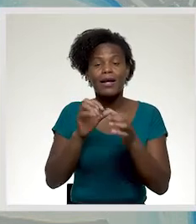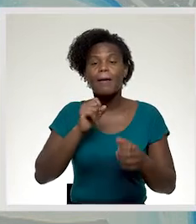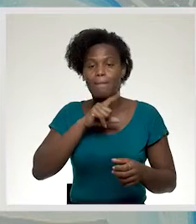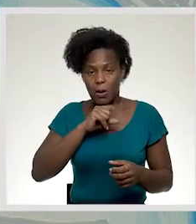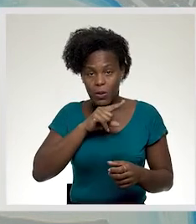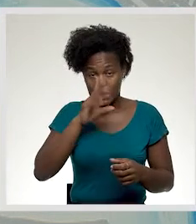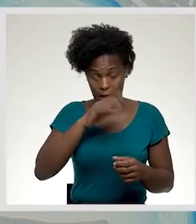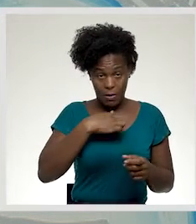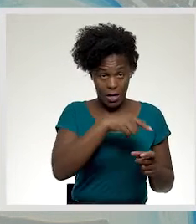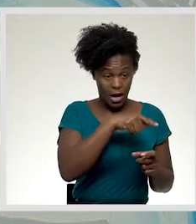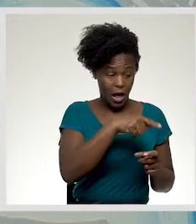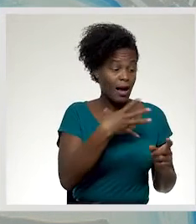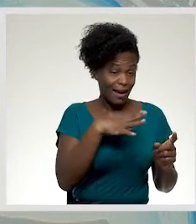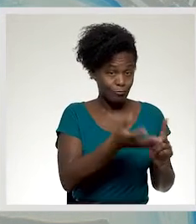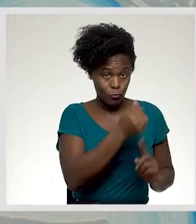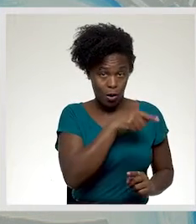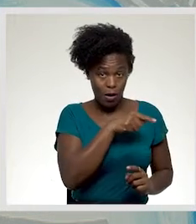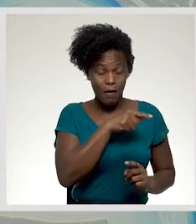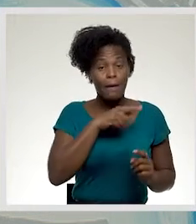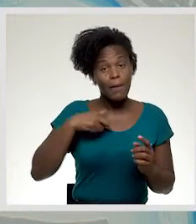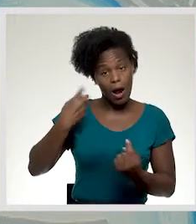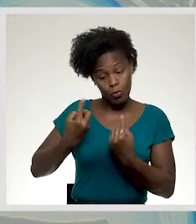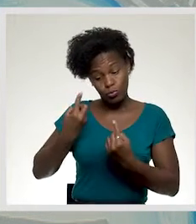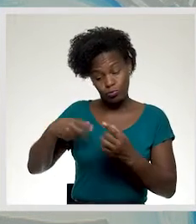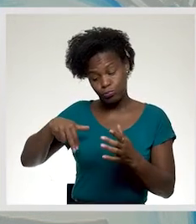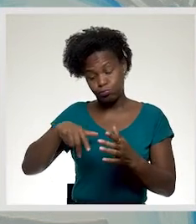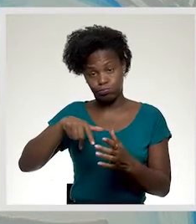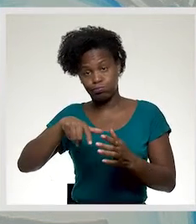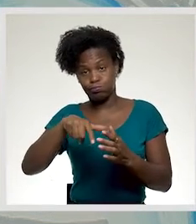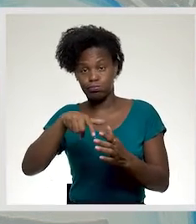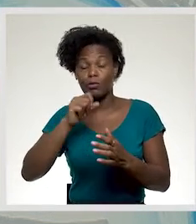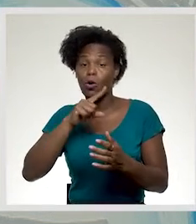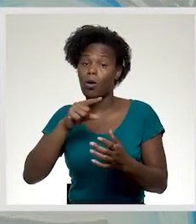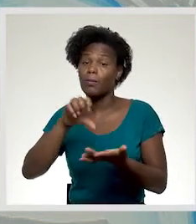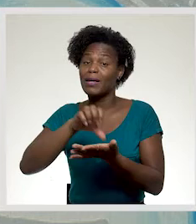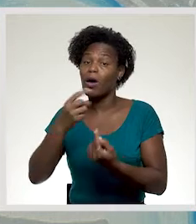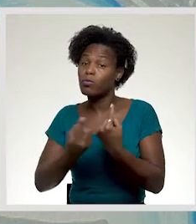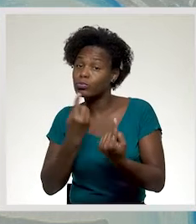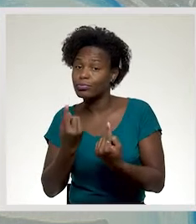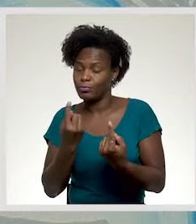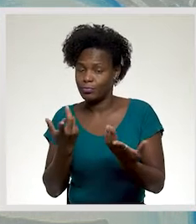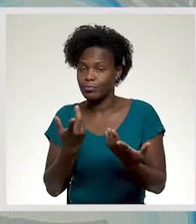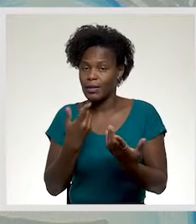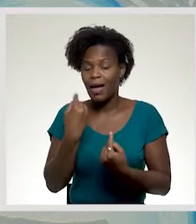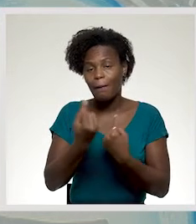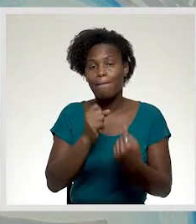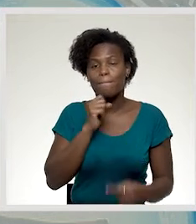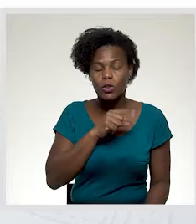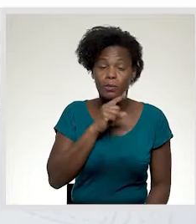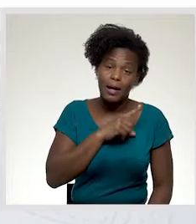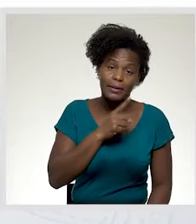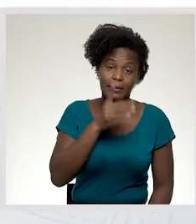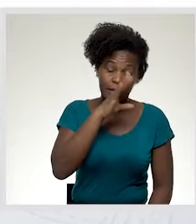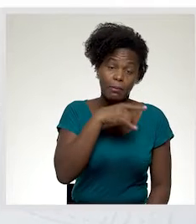atingir um determinado fim, eu tenho que percorrer alguns ou determinados meios. É uma hipótese